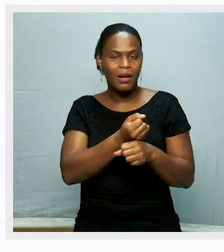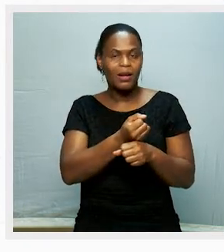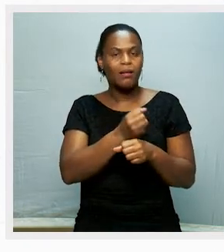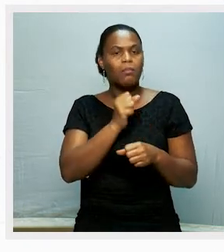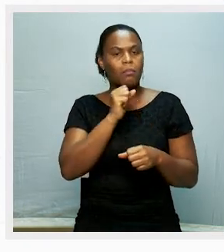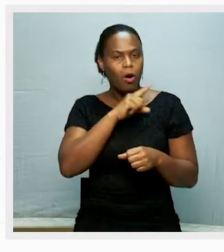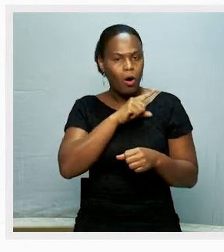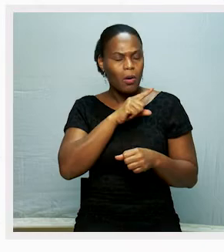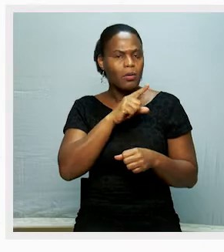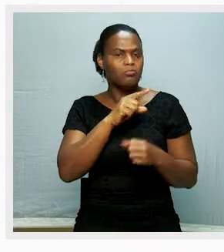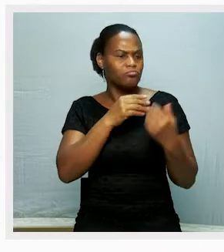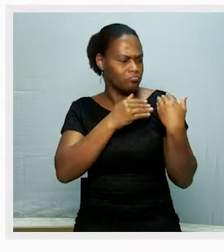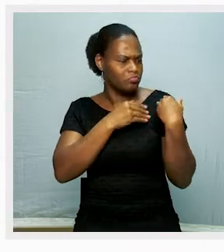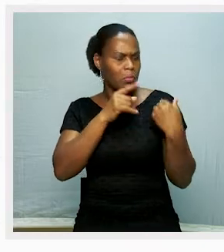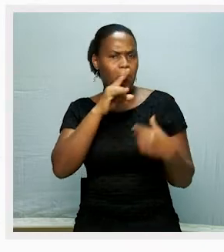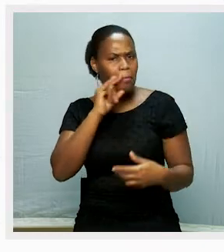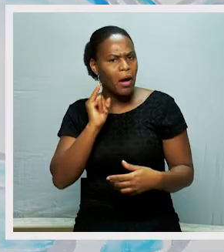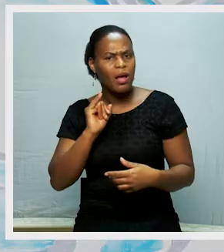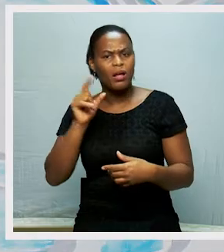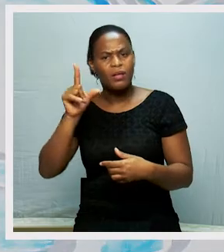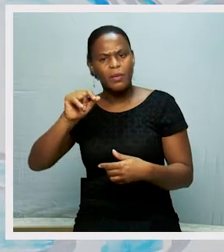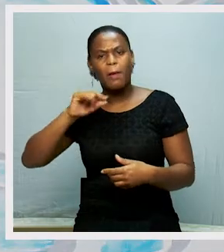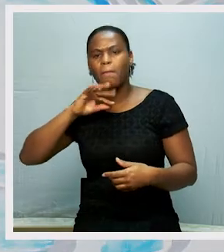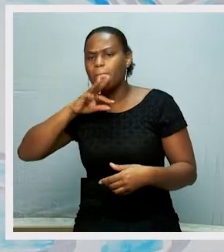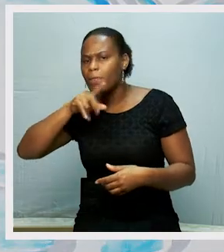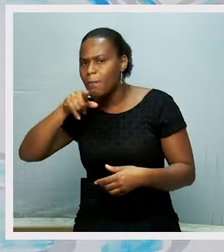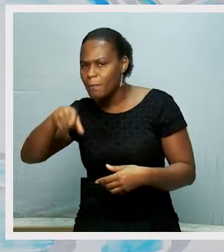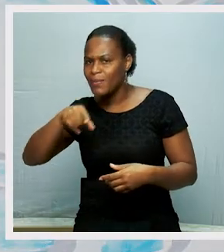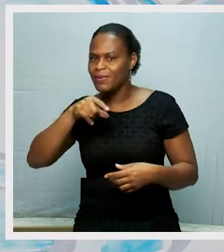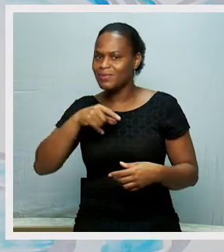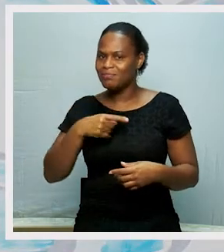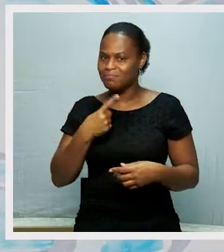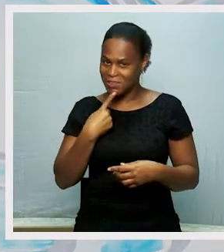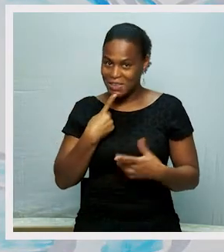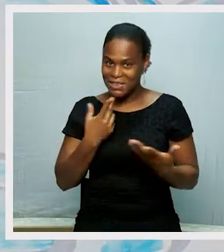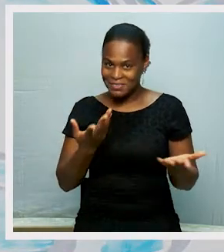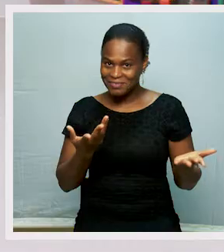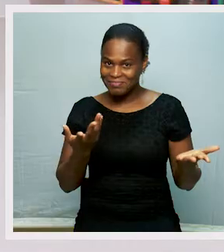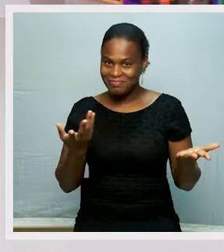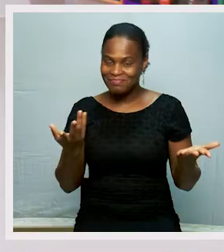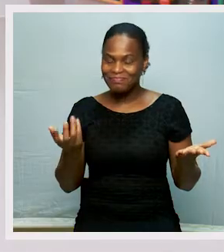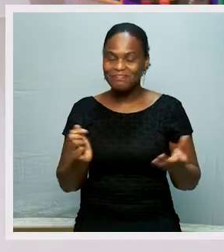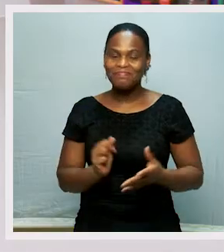é exatamente tanto para o pai como para a mãe. Compreenderam?